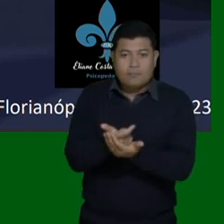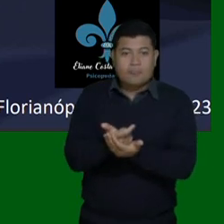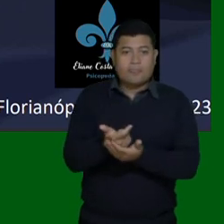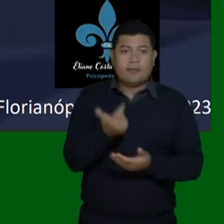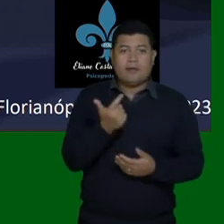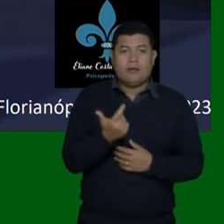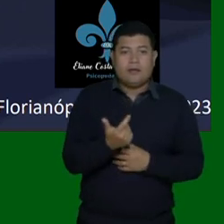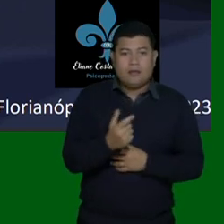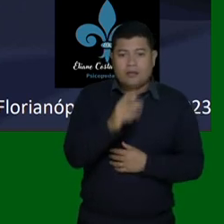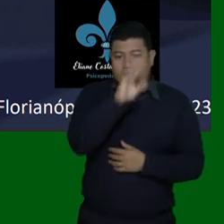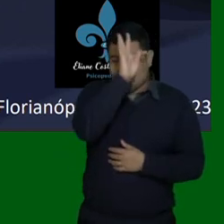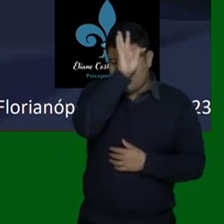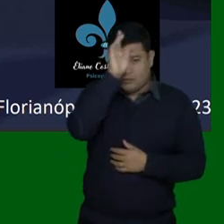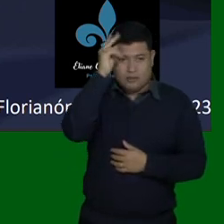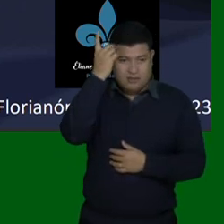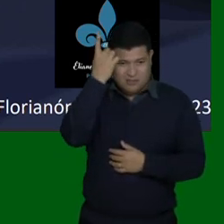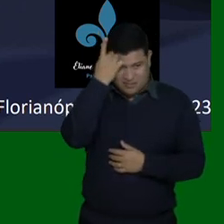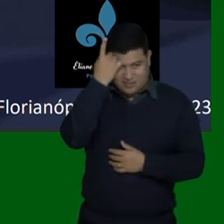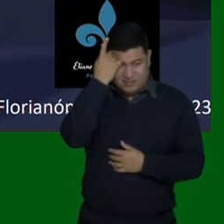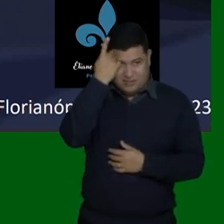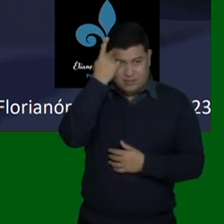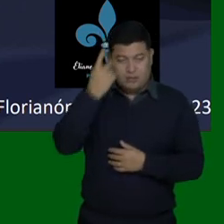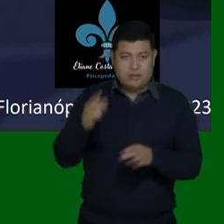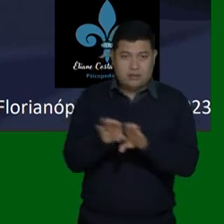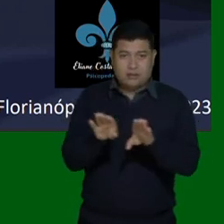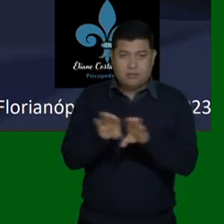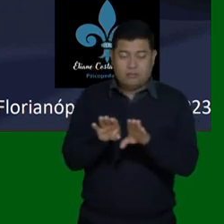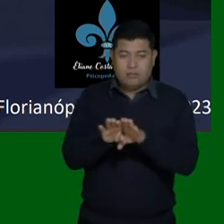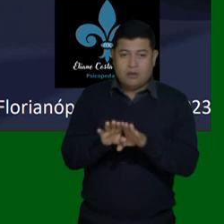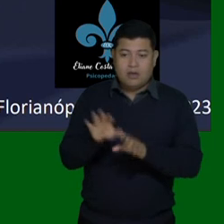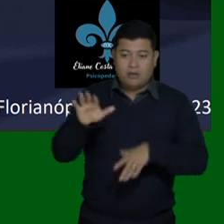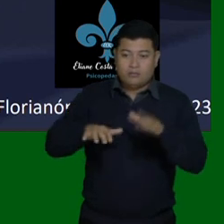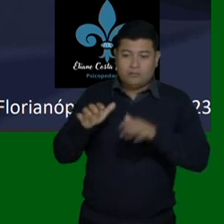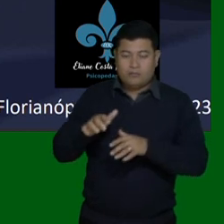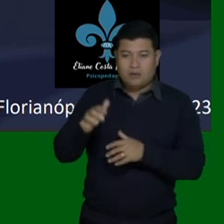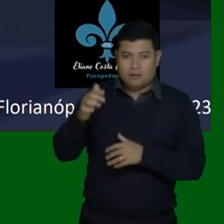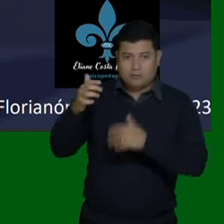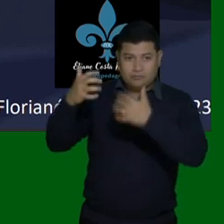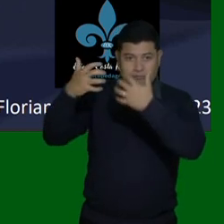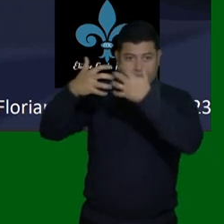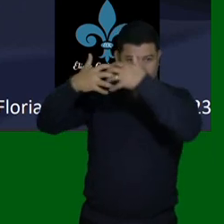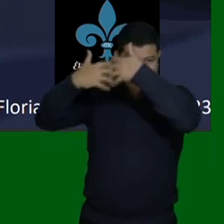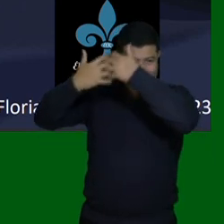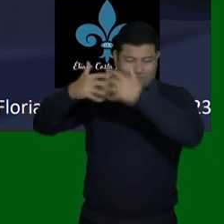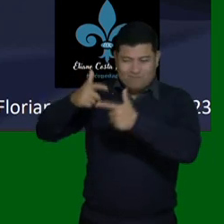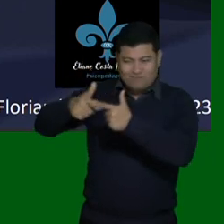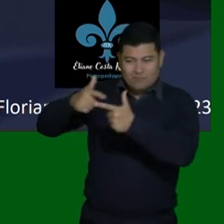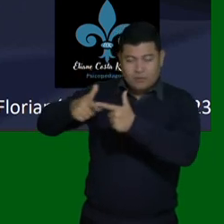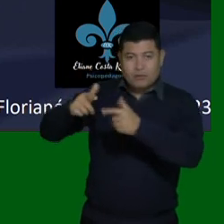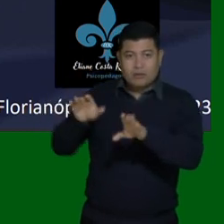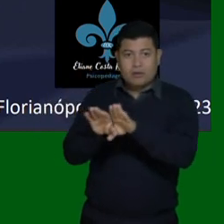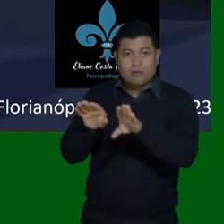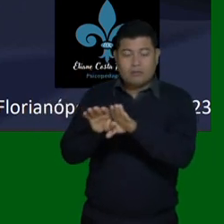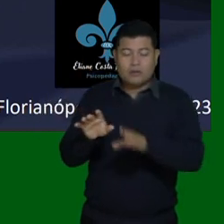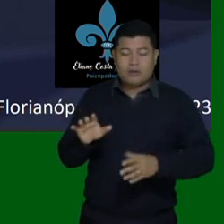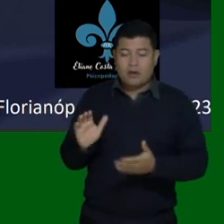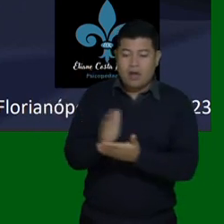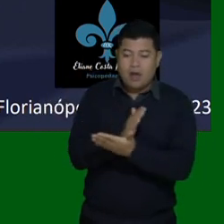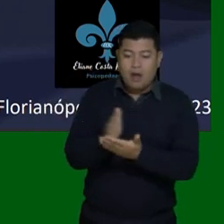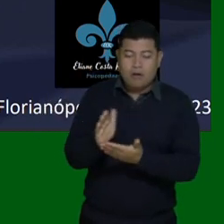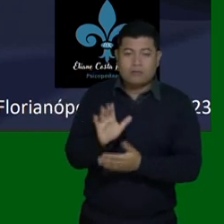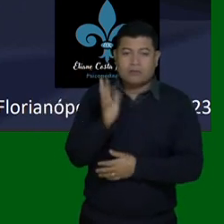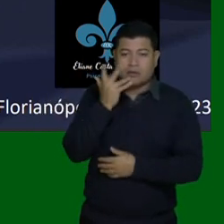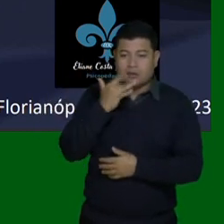com faz todo o diagnóstico multidisciplinar das crianças com autismo também